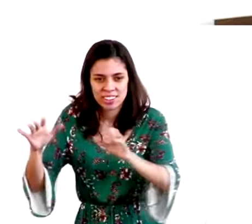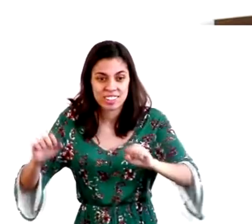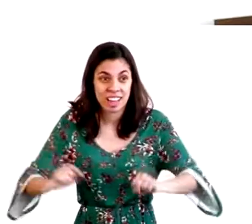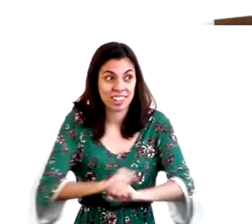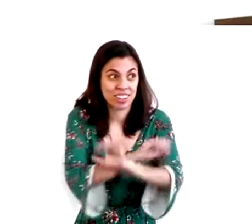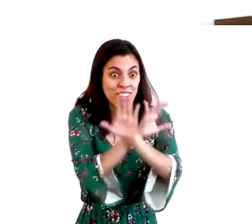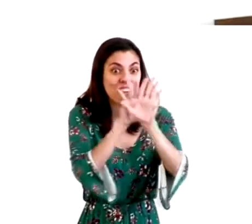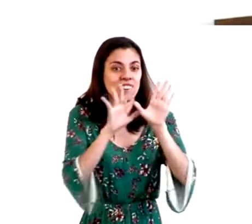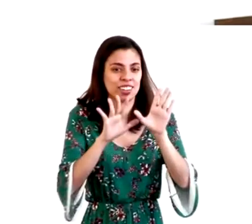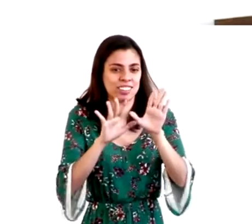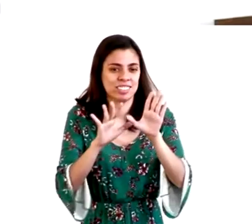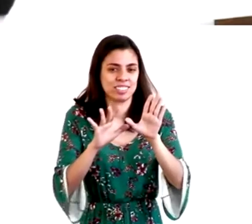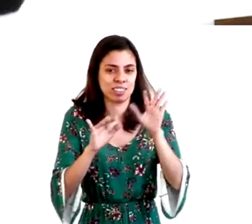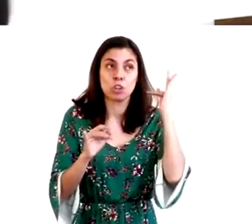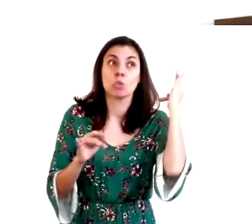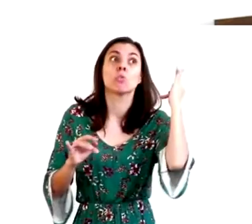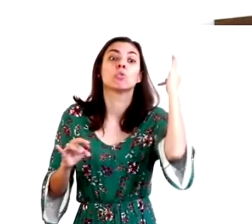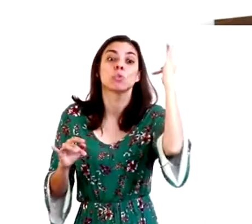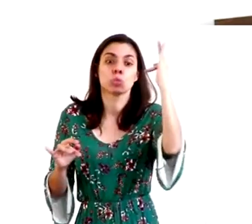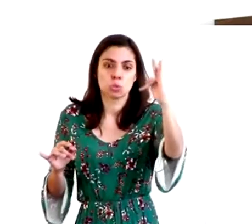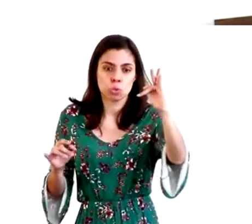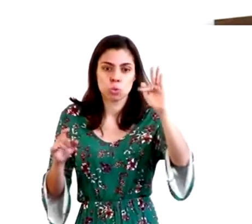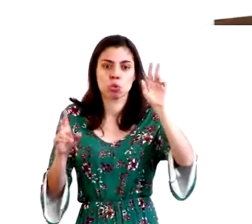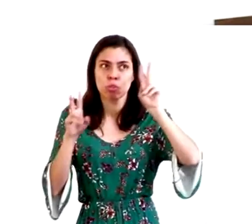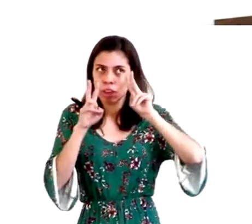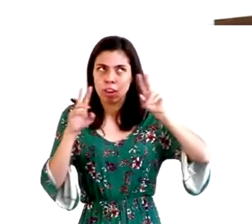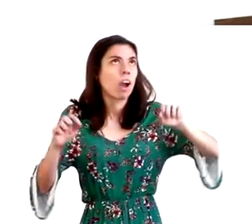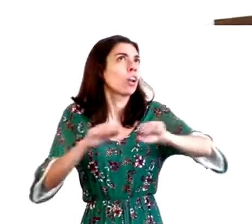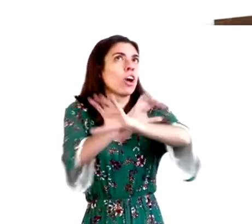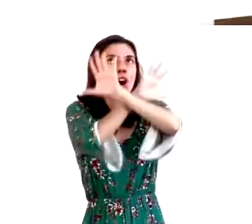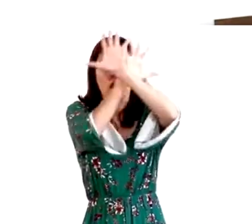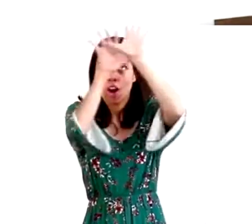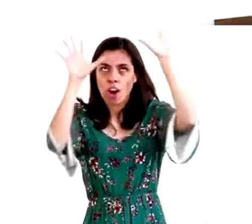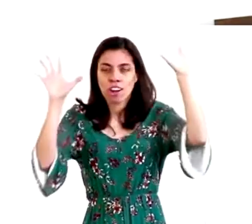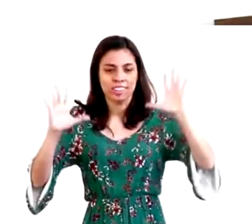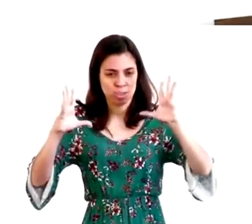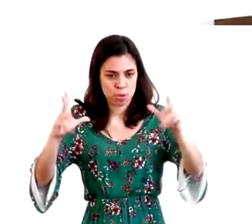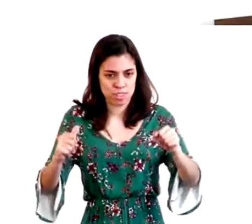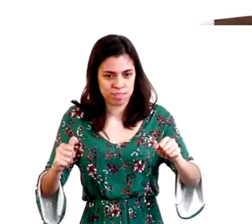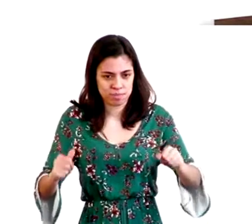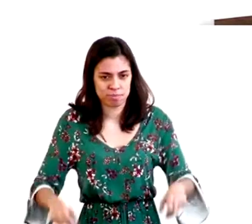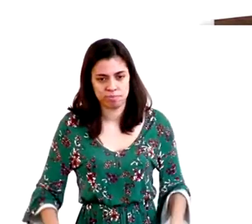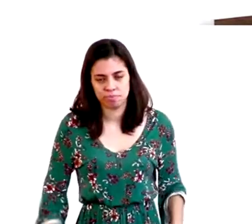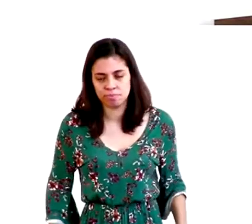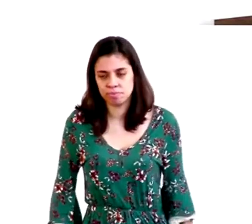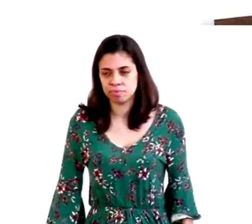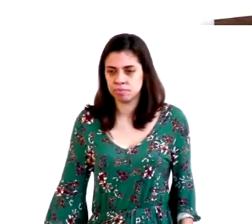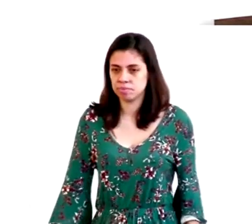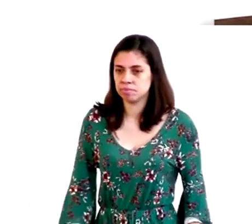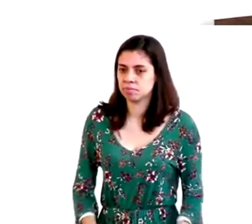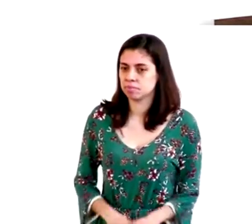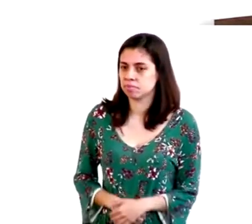na presente realidade desta vida e deste mundo caído.